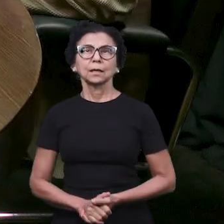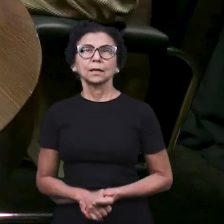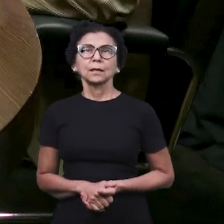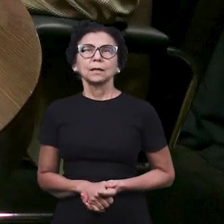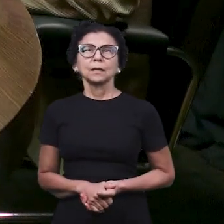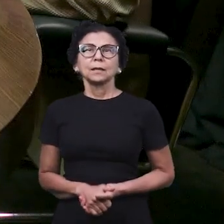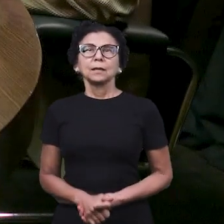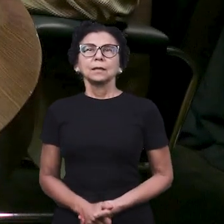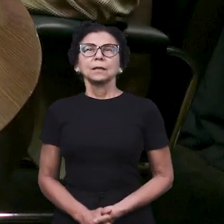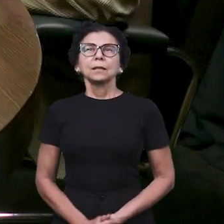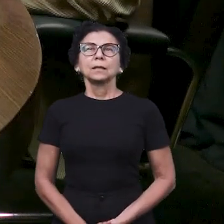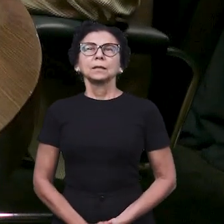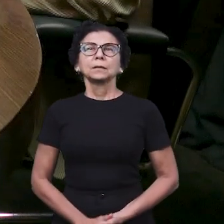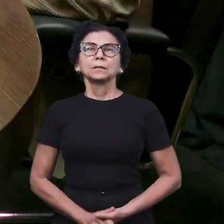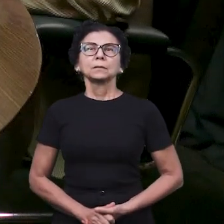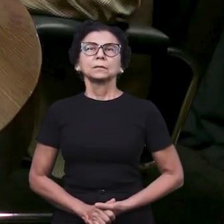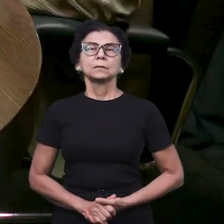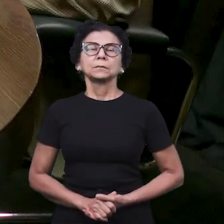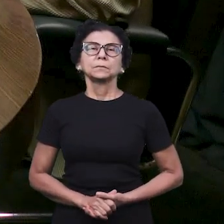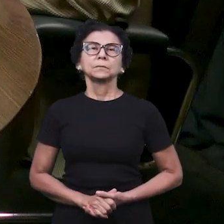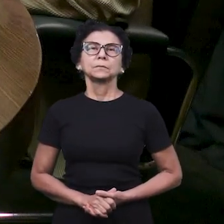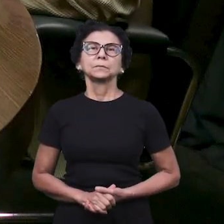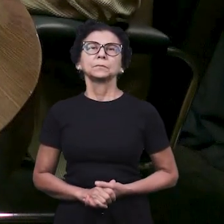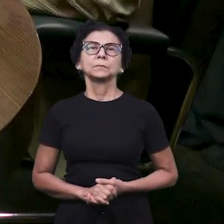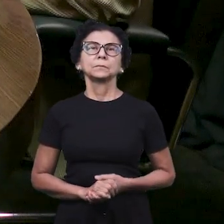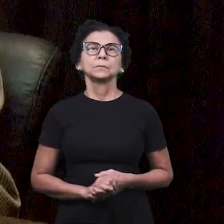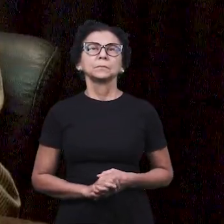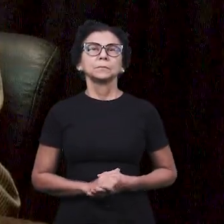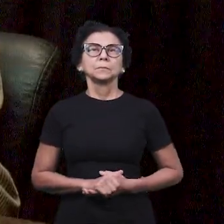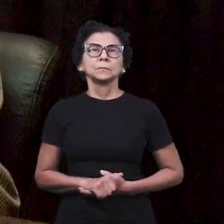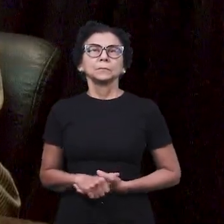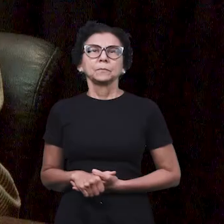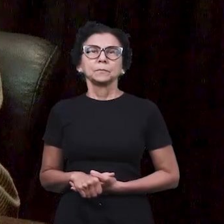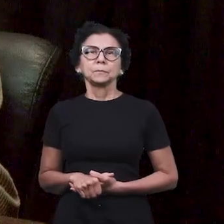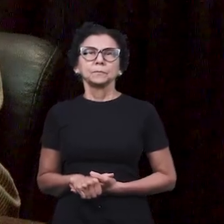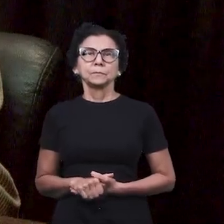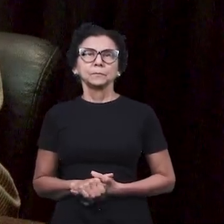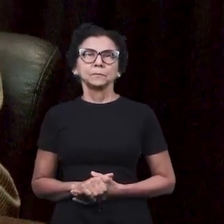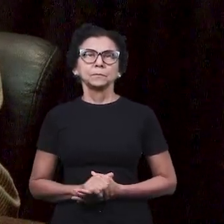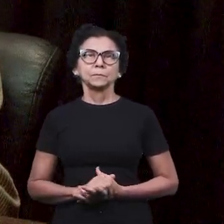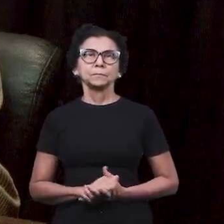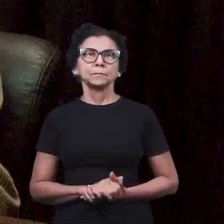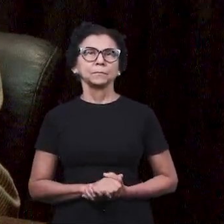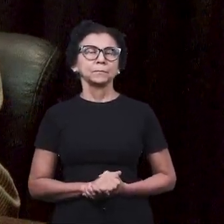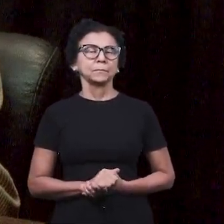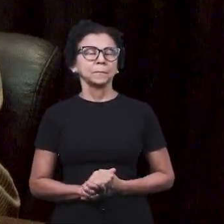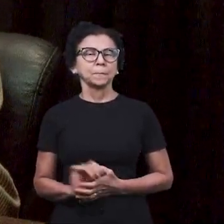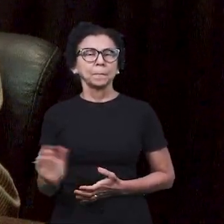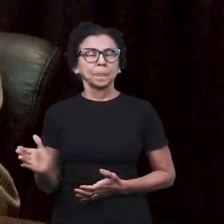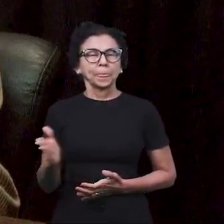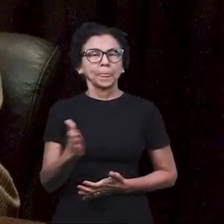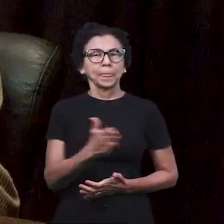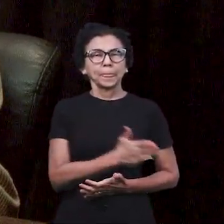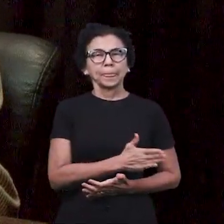relação a dons espirituais, a orientação que nós temos é o seguinte: não há dons espirituais para a vida